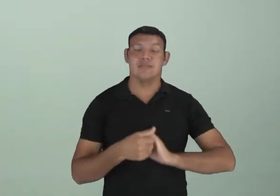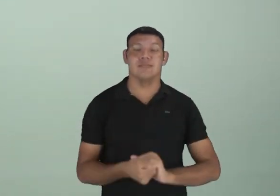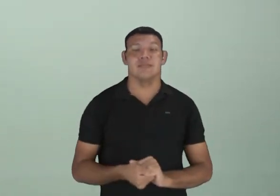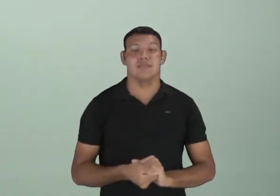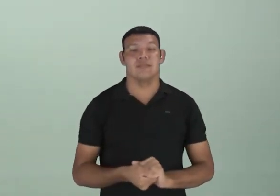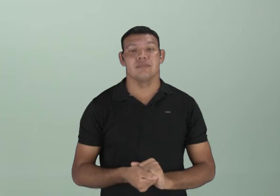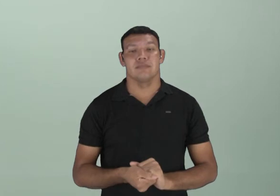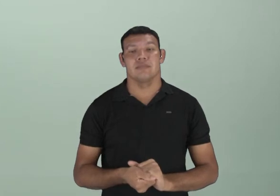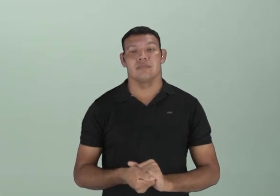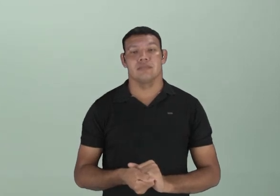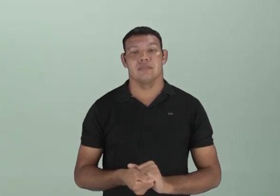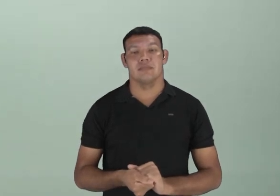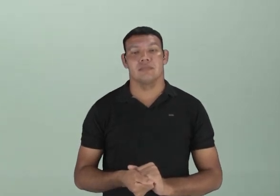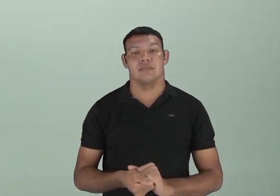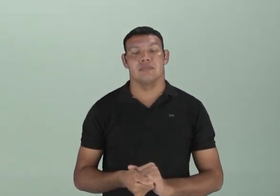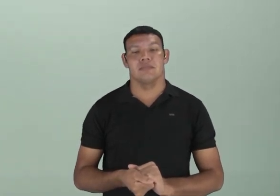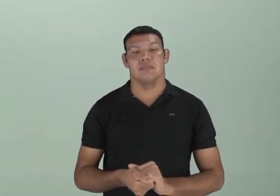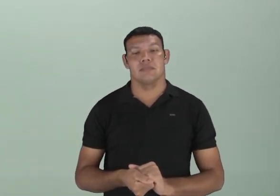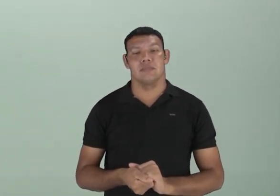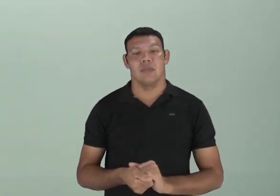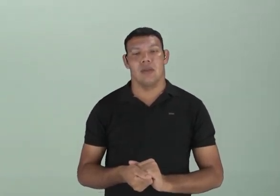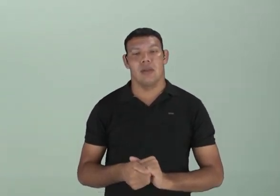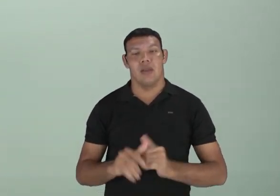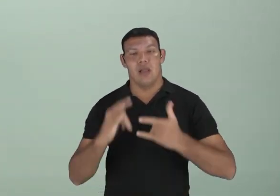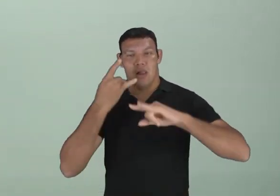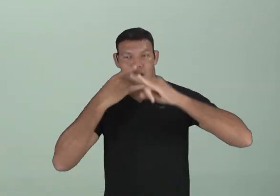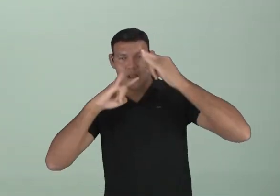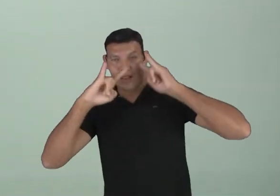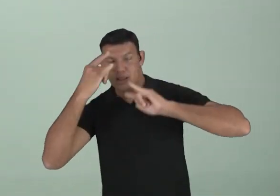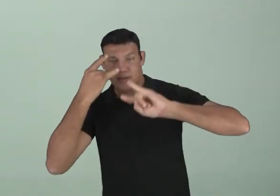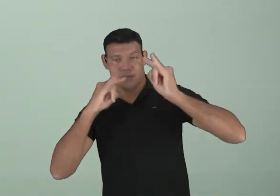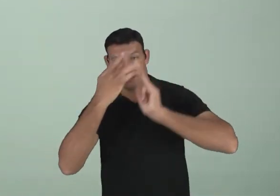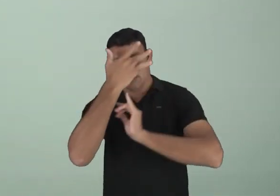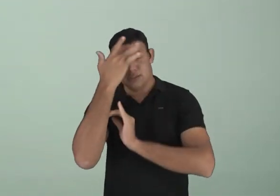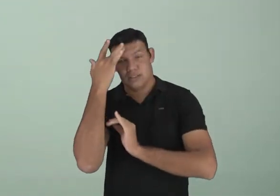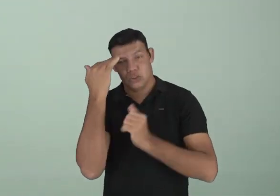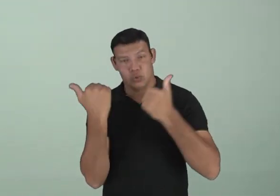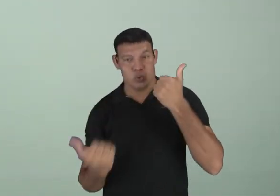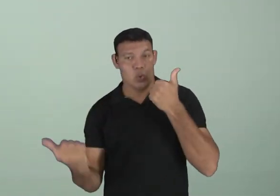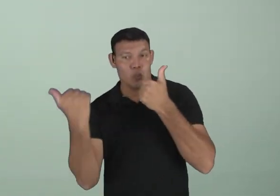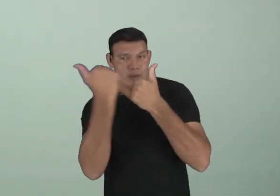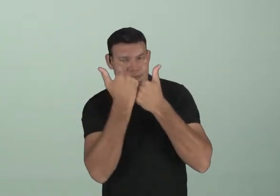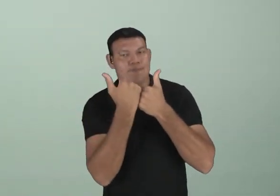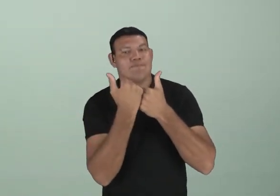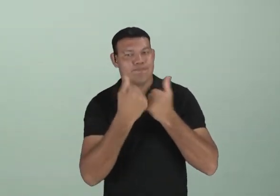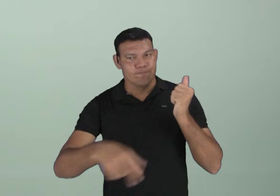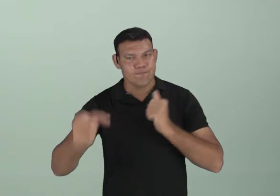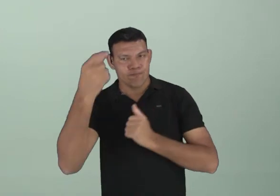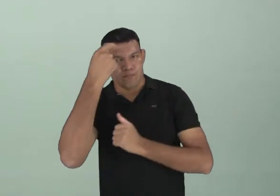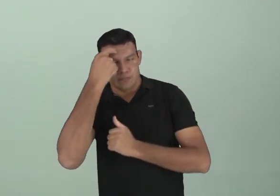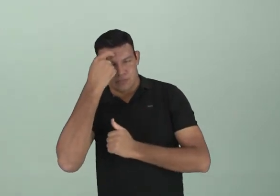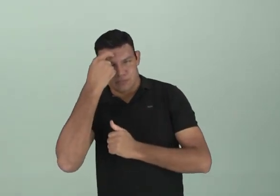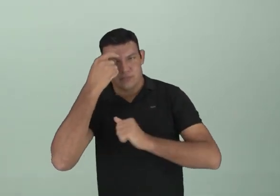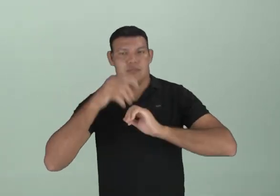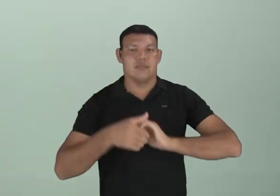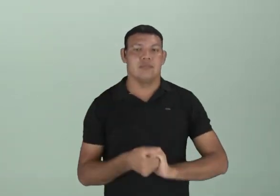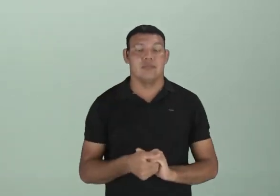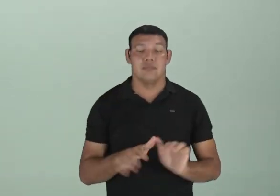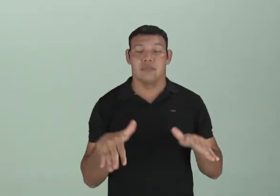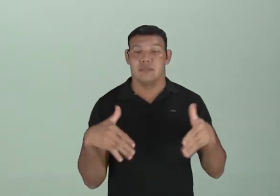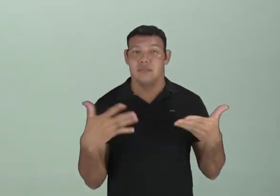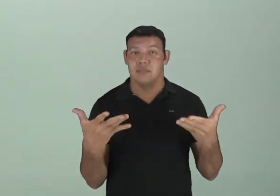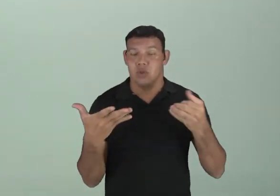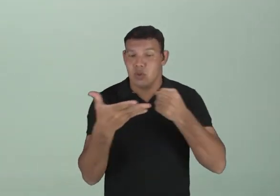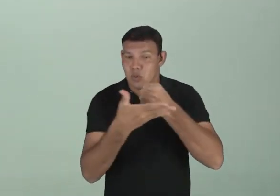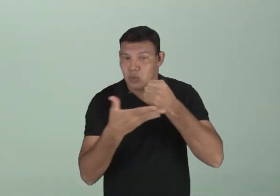do momento em que a condição de alienação das pessoas é substituída por essa consciência. Com